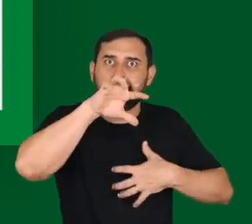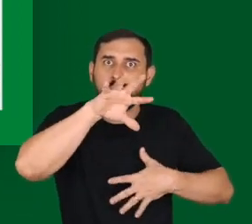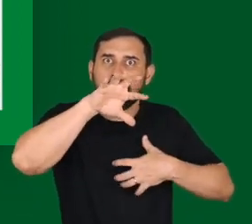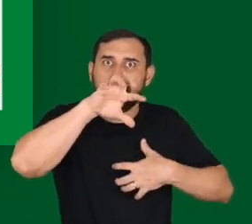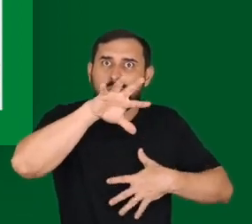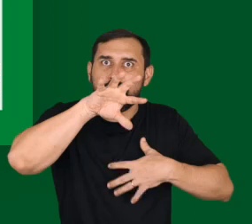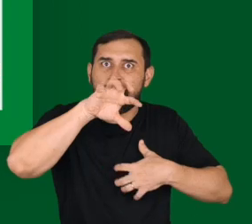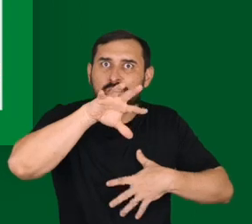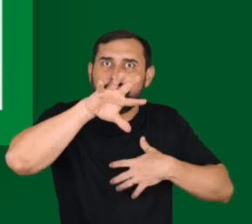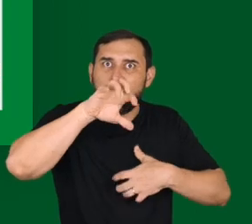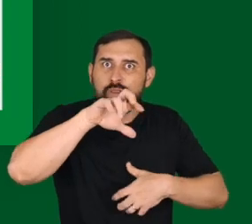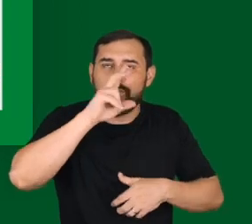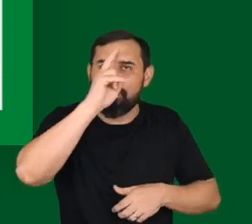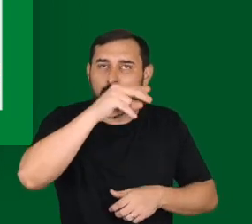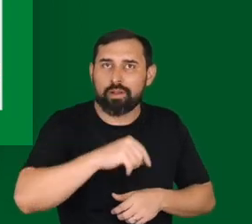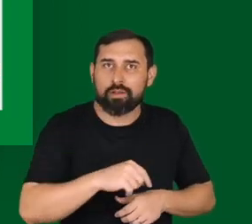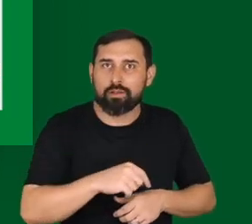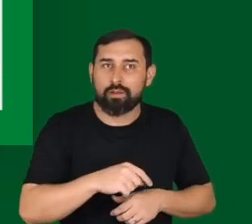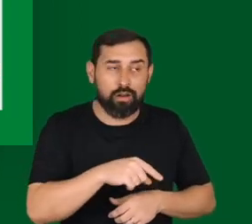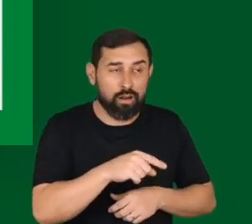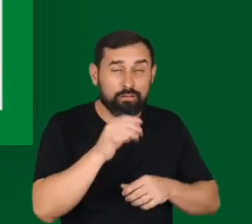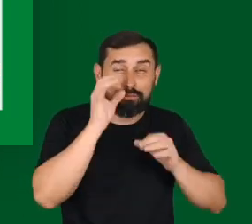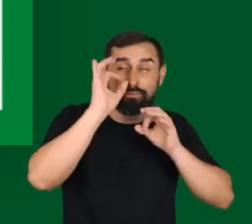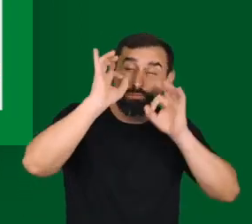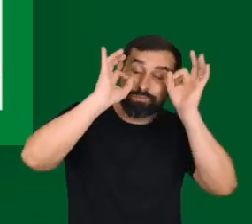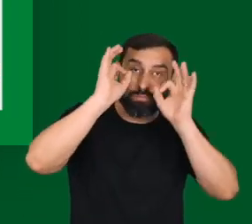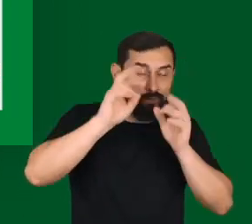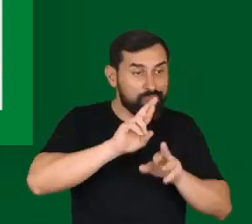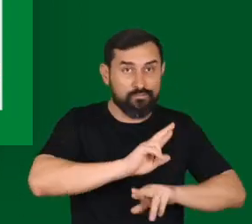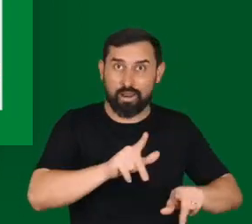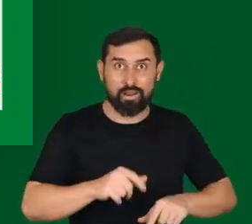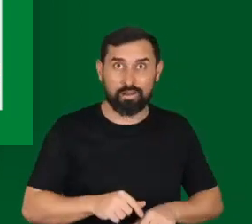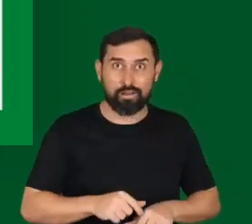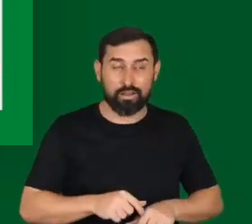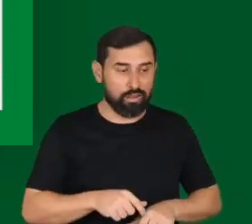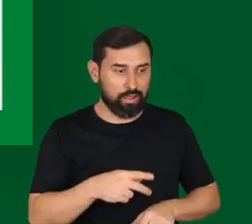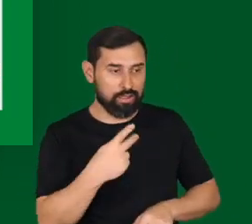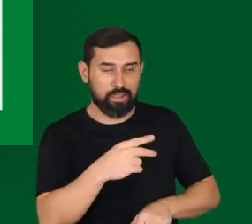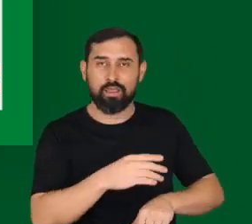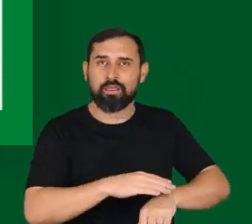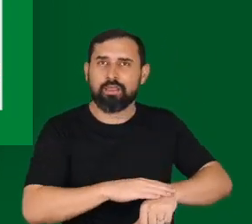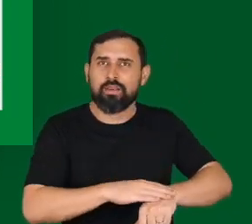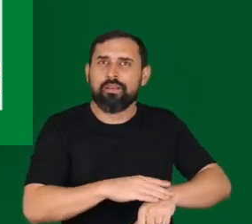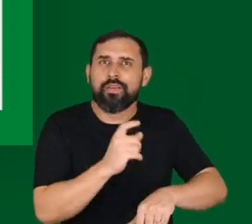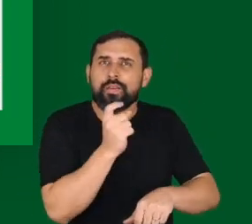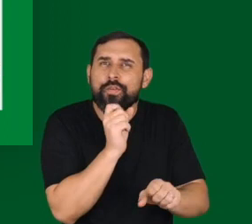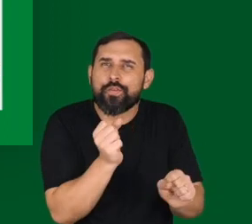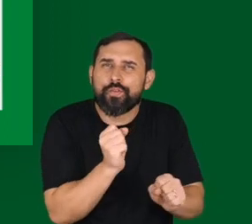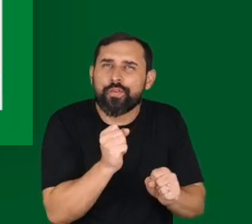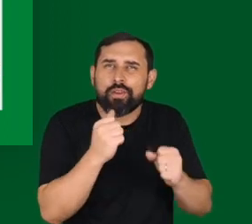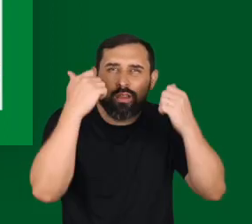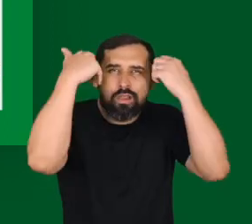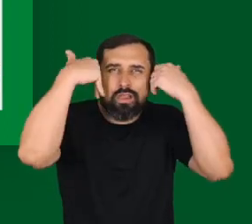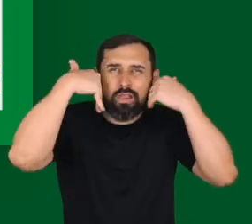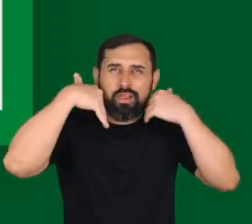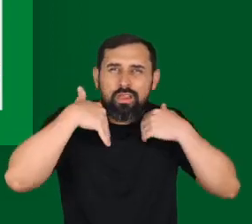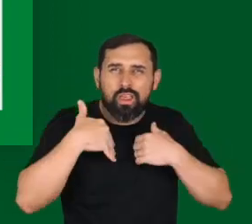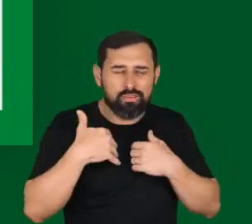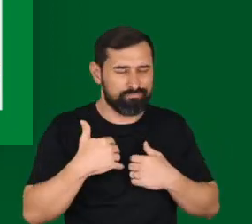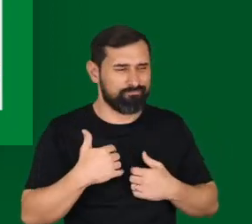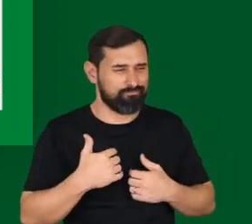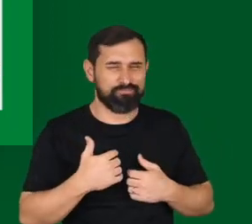então taquipneico, pupilas anisocóricas, extremidades pálidas, frias, sudoreicas, membro